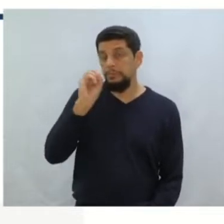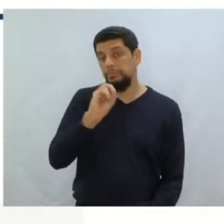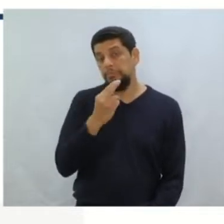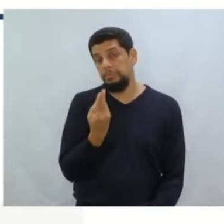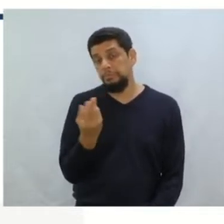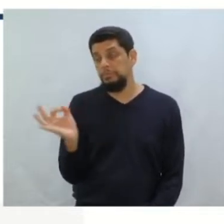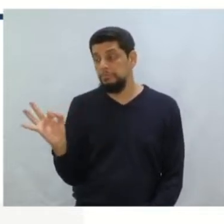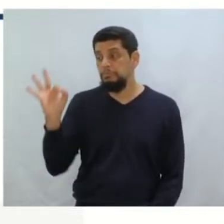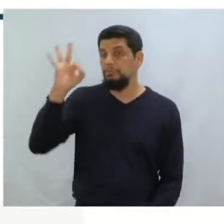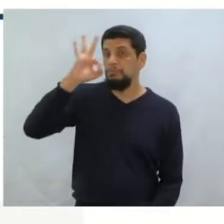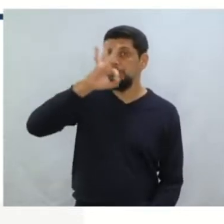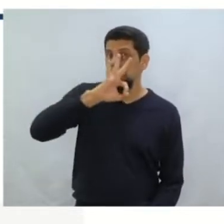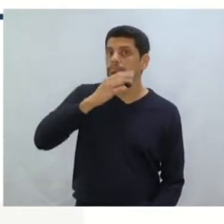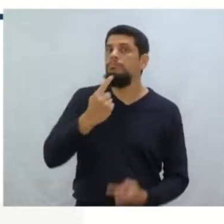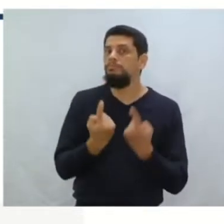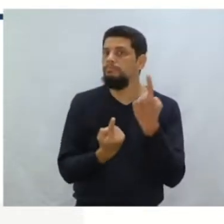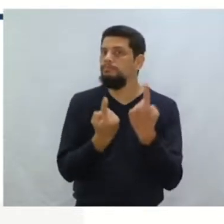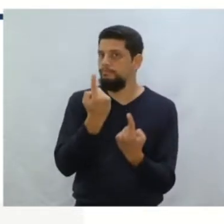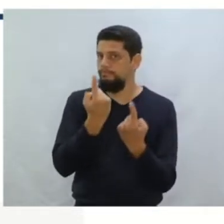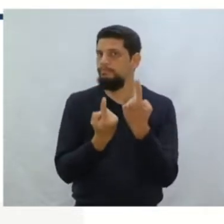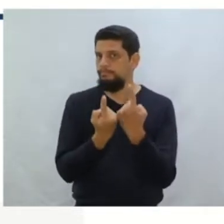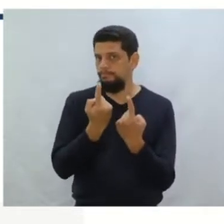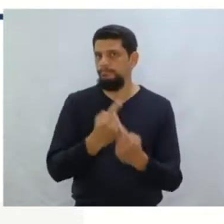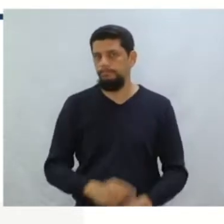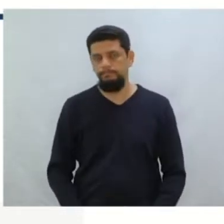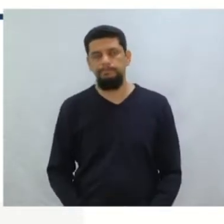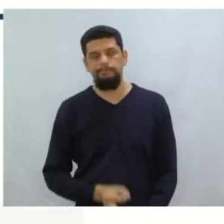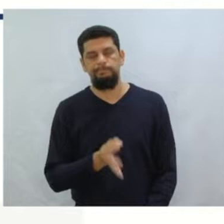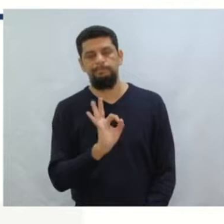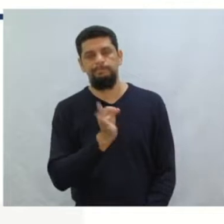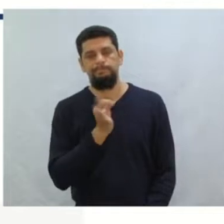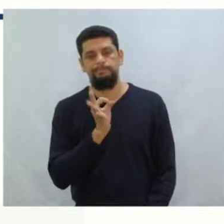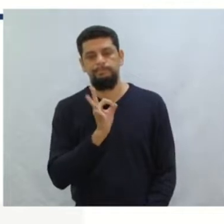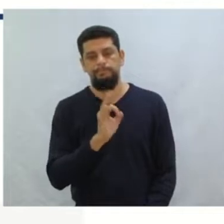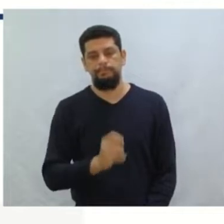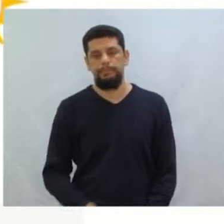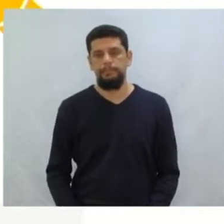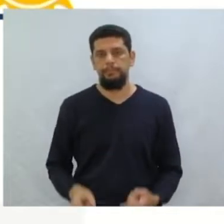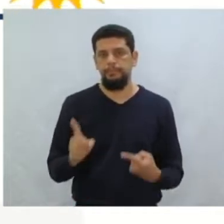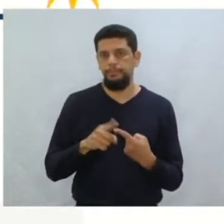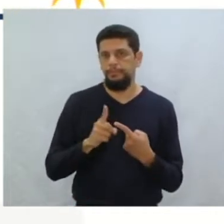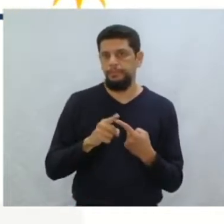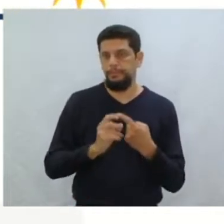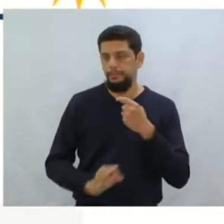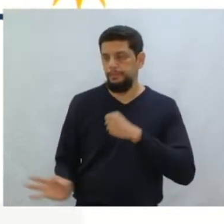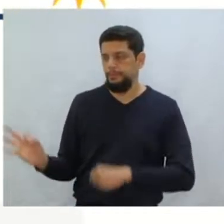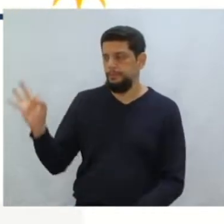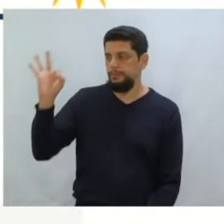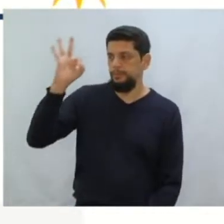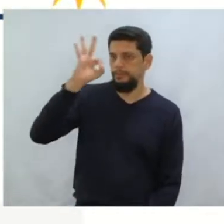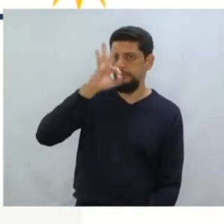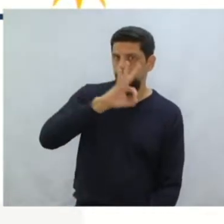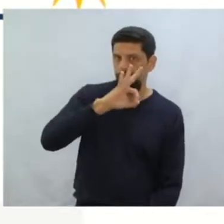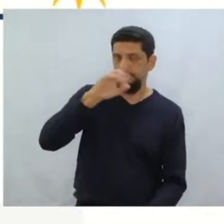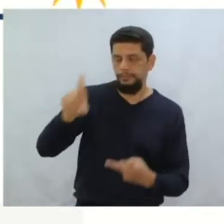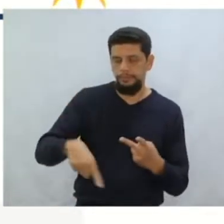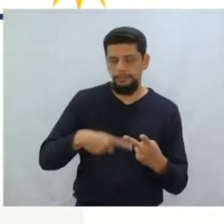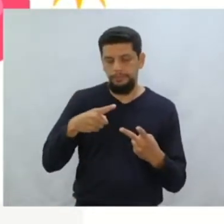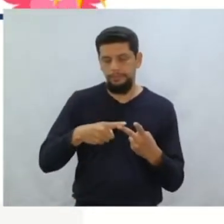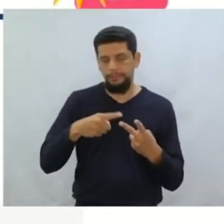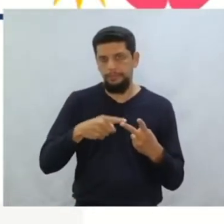essa sequência ou será que era o sol? Isso mesmo. Primeiro o sol